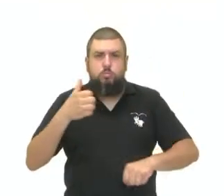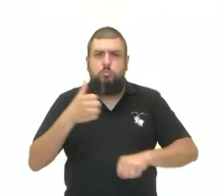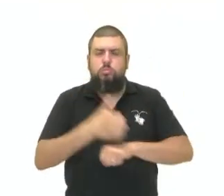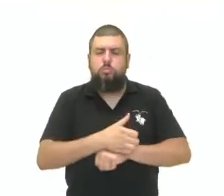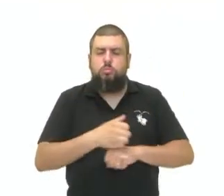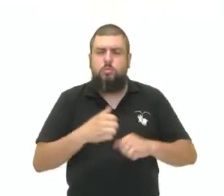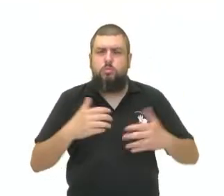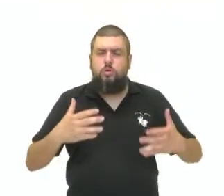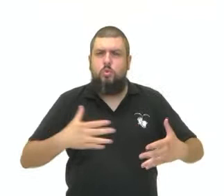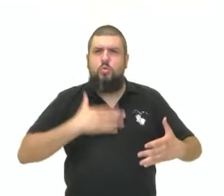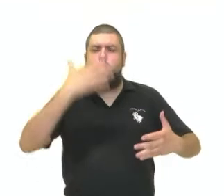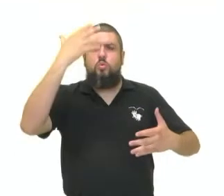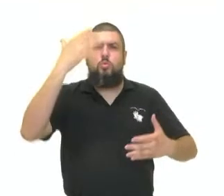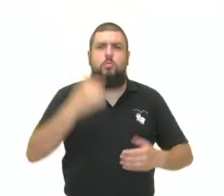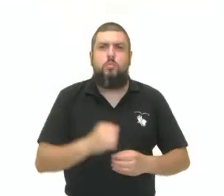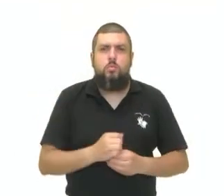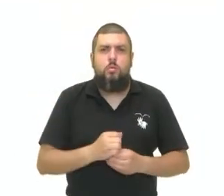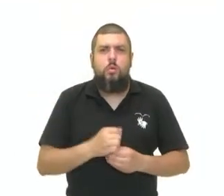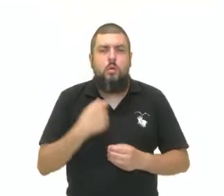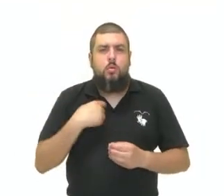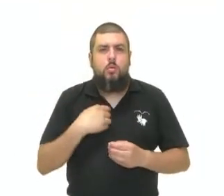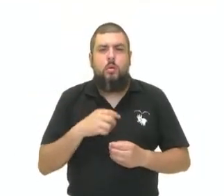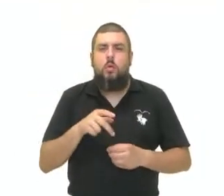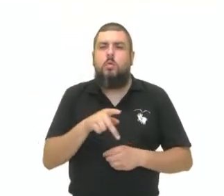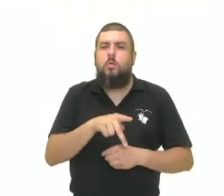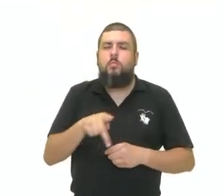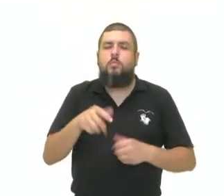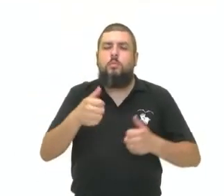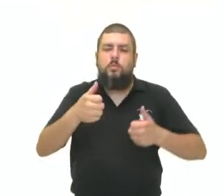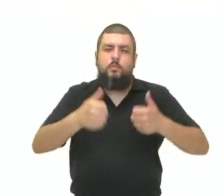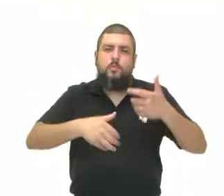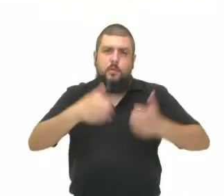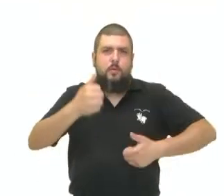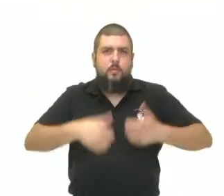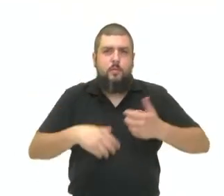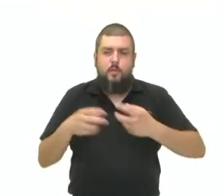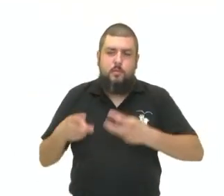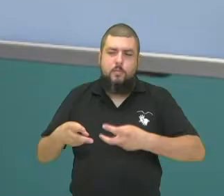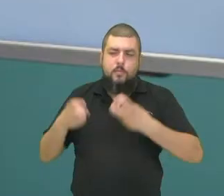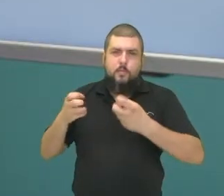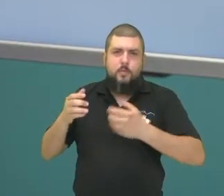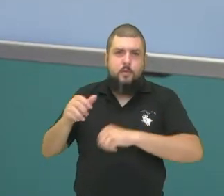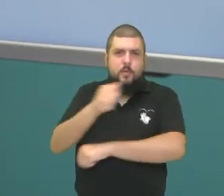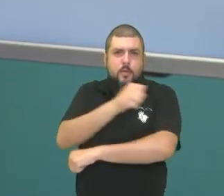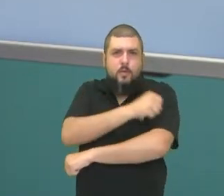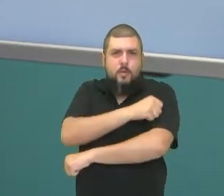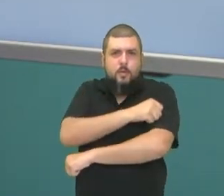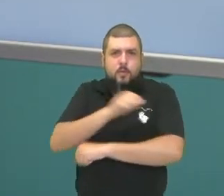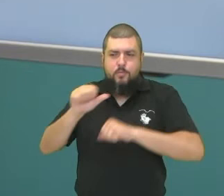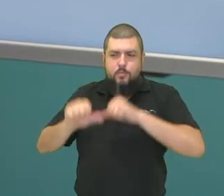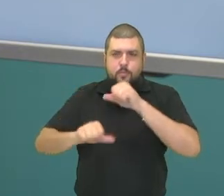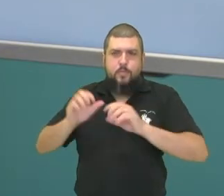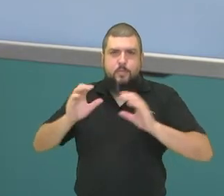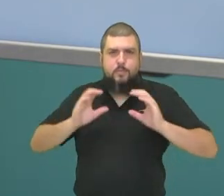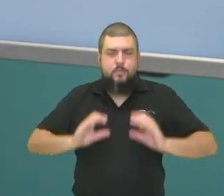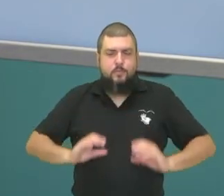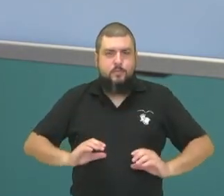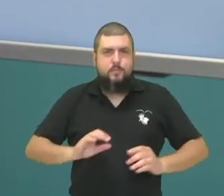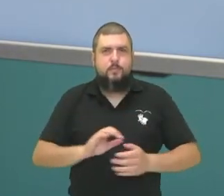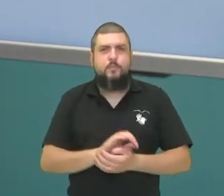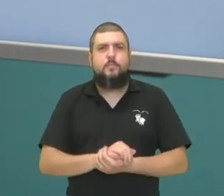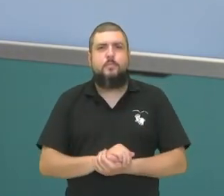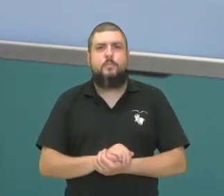explica o professor, notando uma mudança no comportamento dos estudantes. Encerramos a